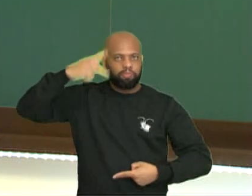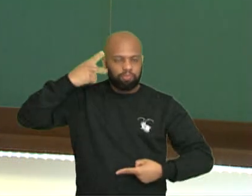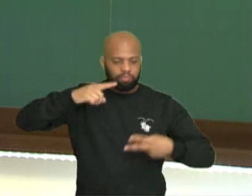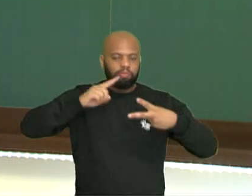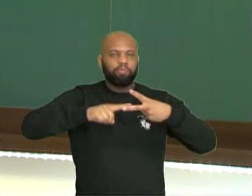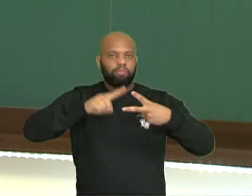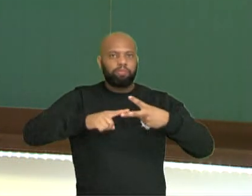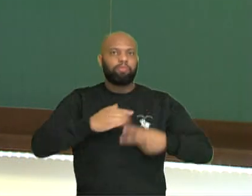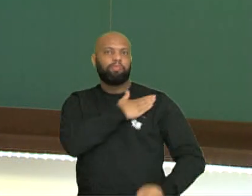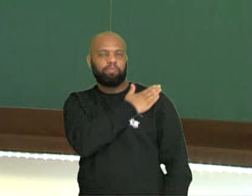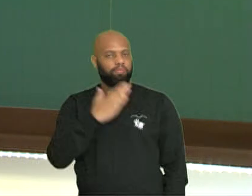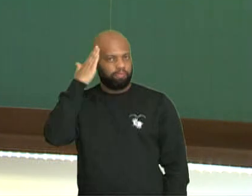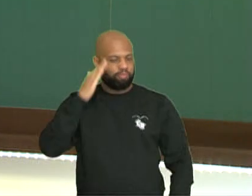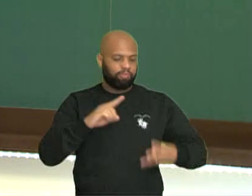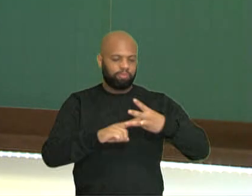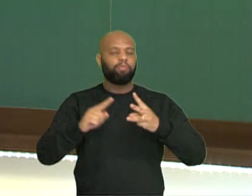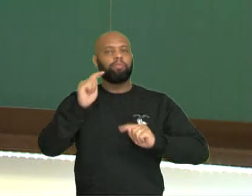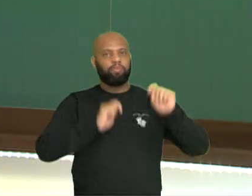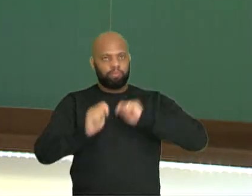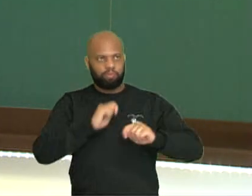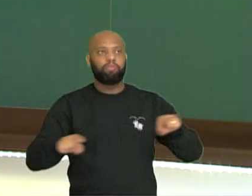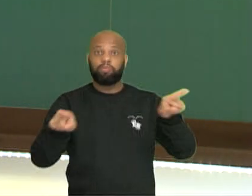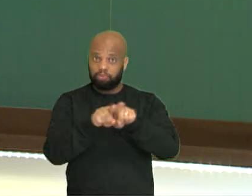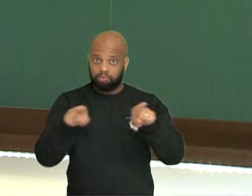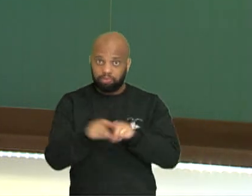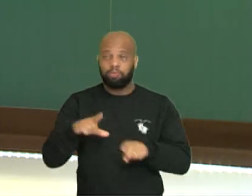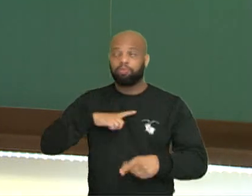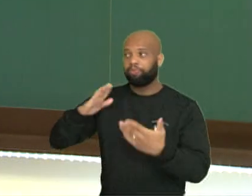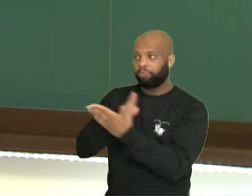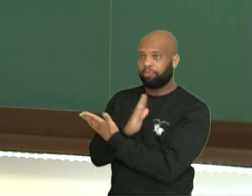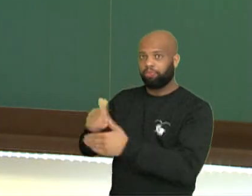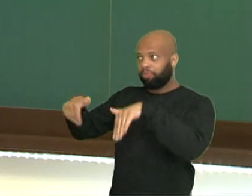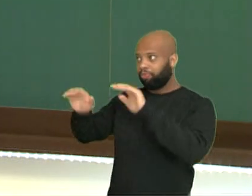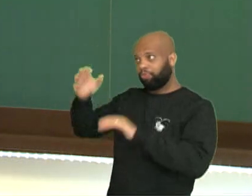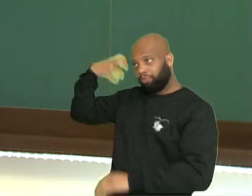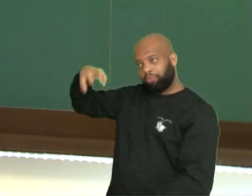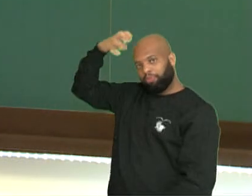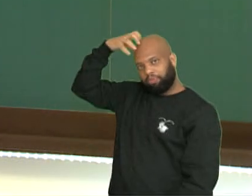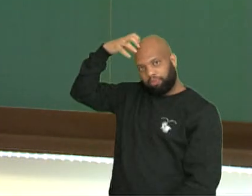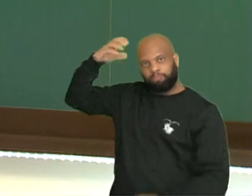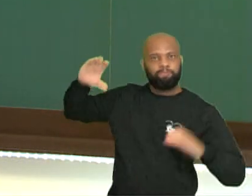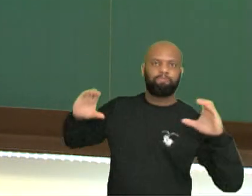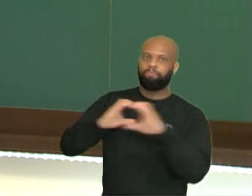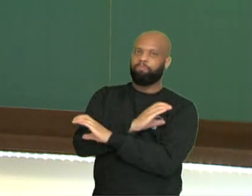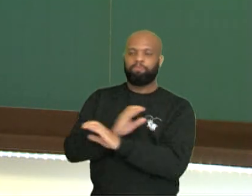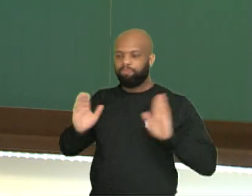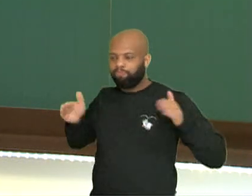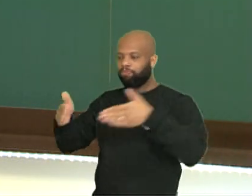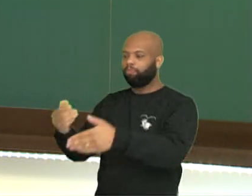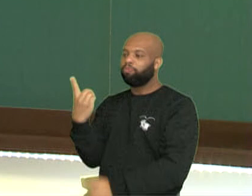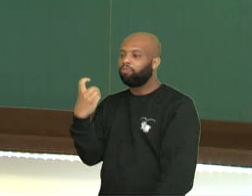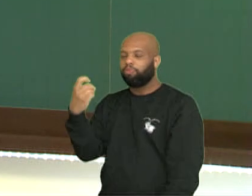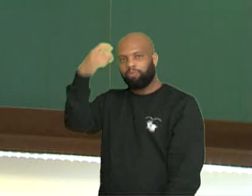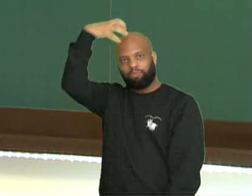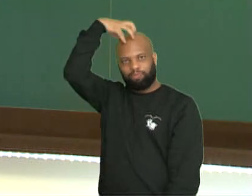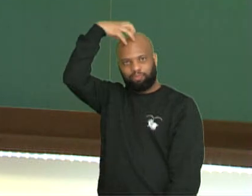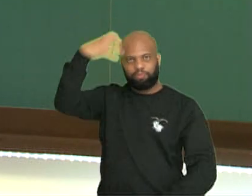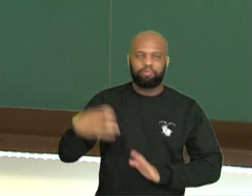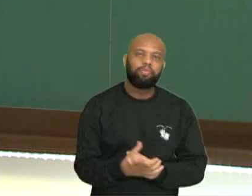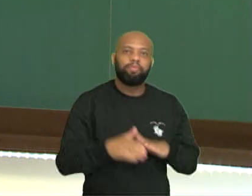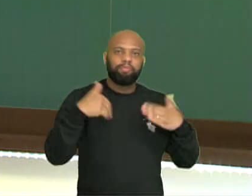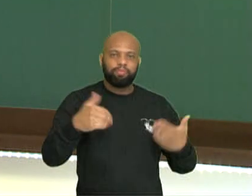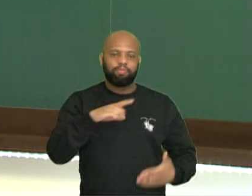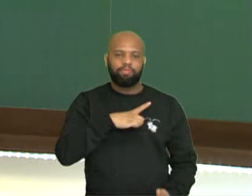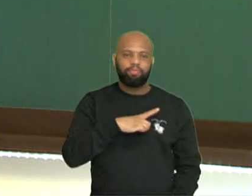E monarquias ainda absolutistas, onde nós temos um poder exclusivamente centrado numa pessoa só. Então veja que